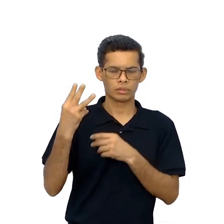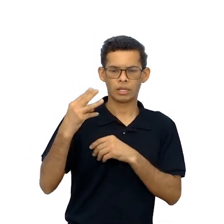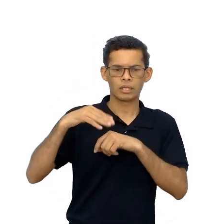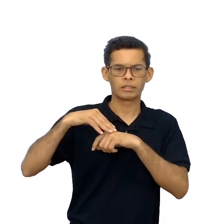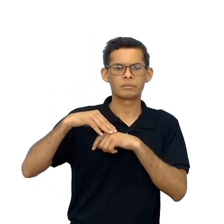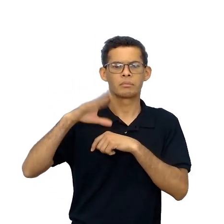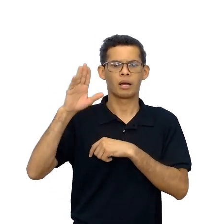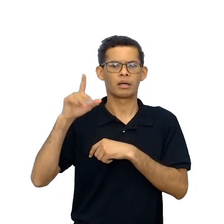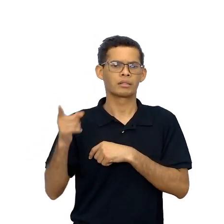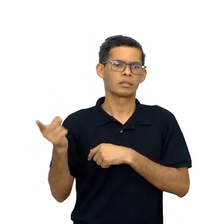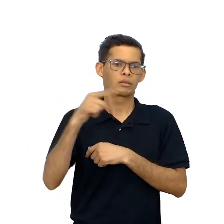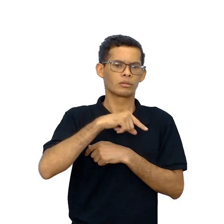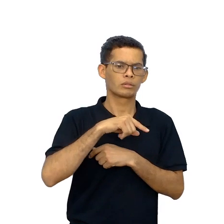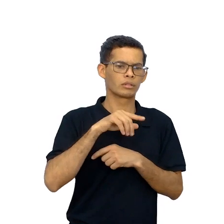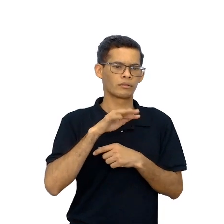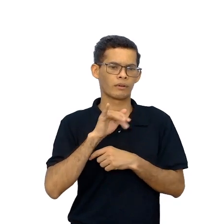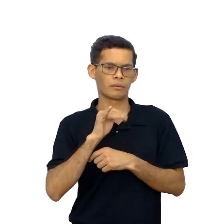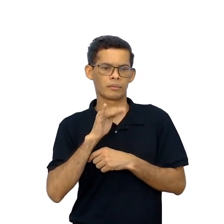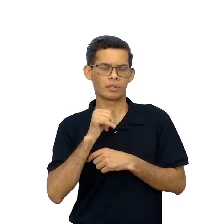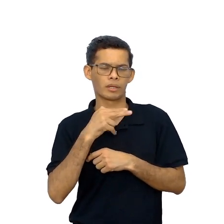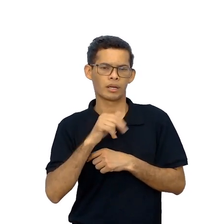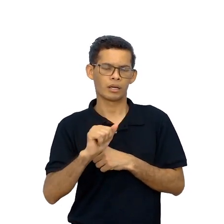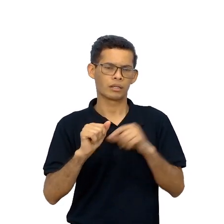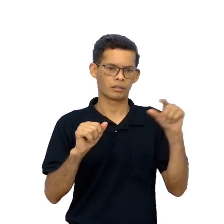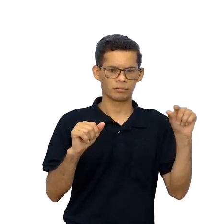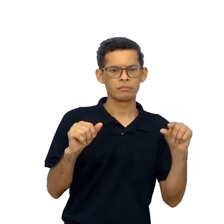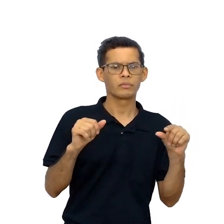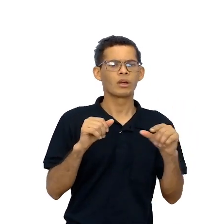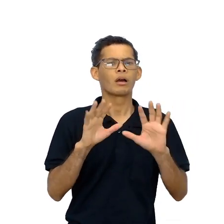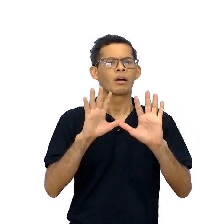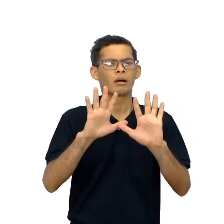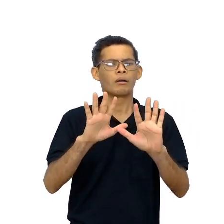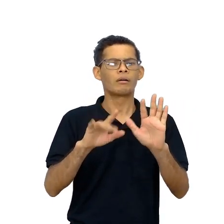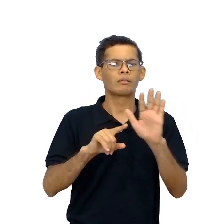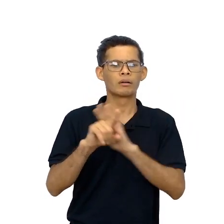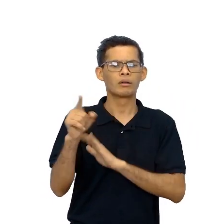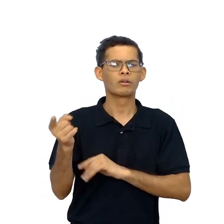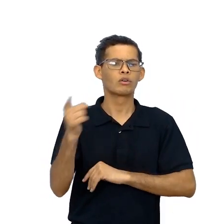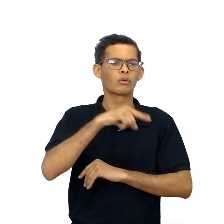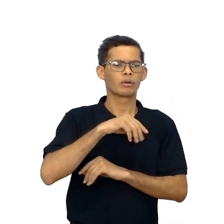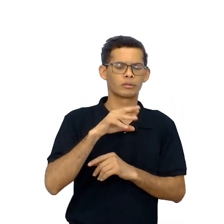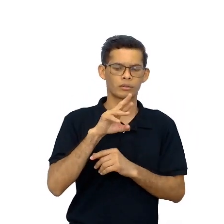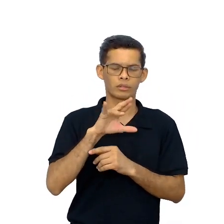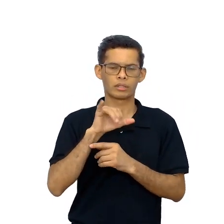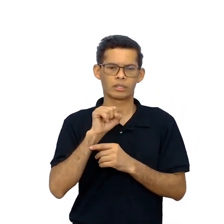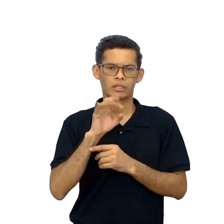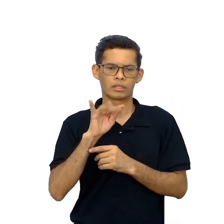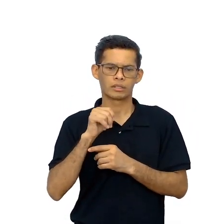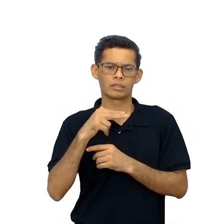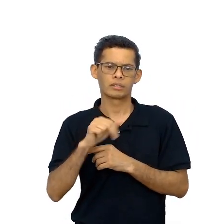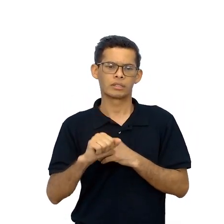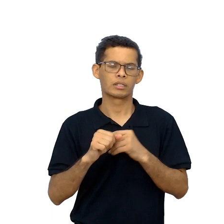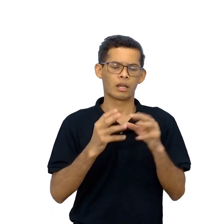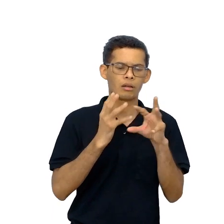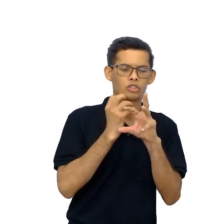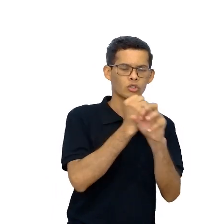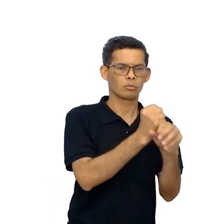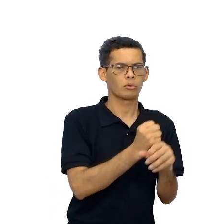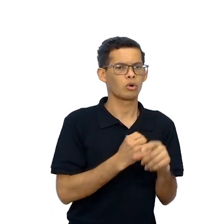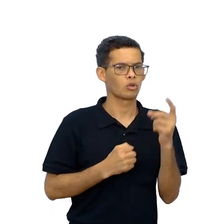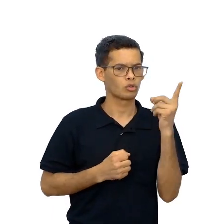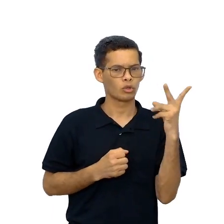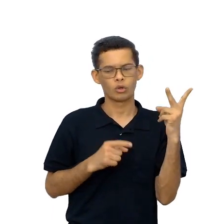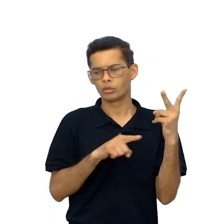Fabiane comprou nessa feira. Sabendo que Cristina comprou 12, quantos livros ao todo Fabiane comprou